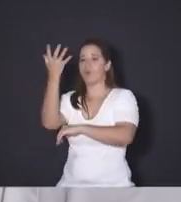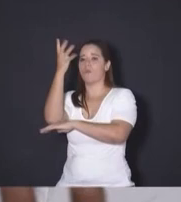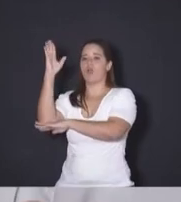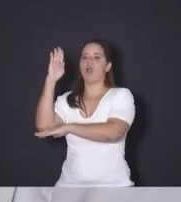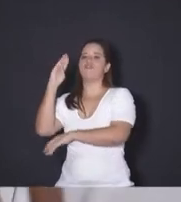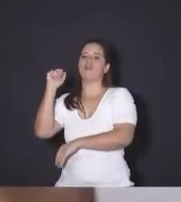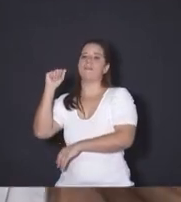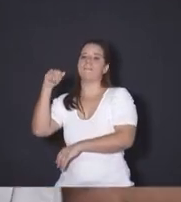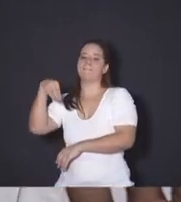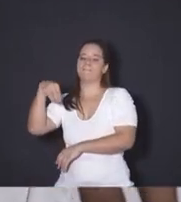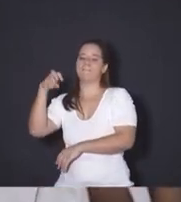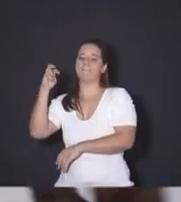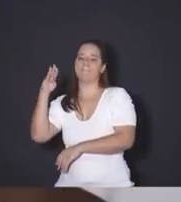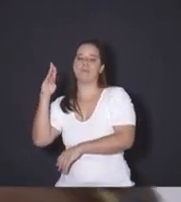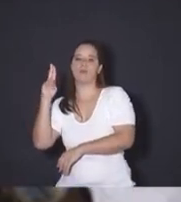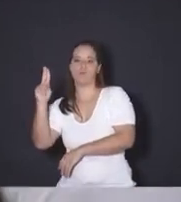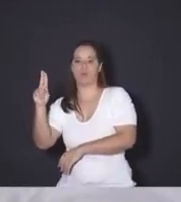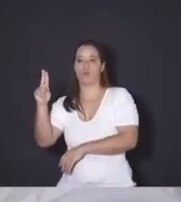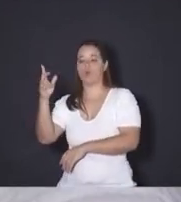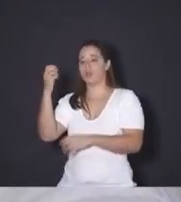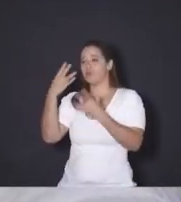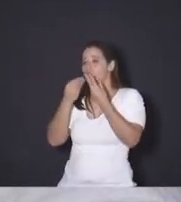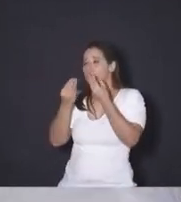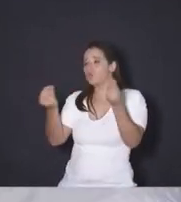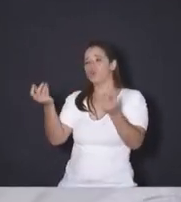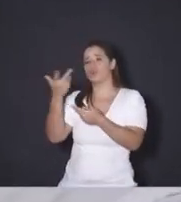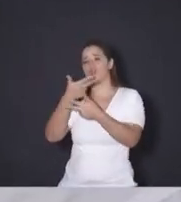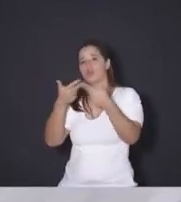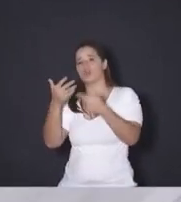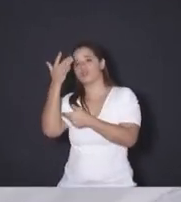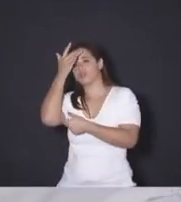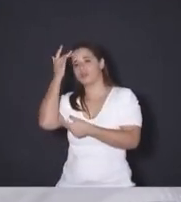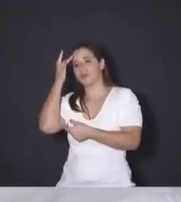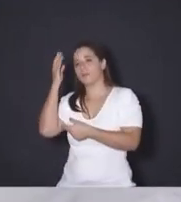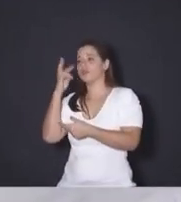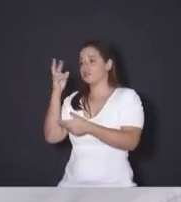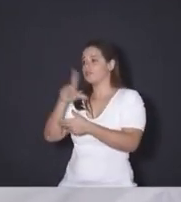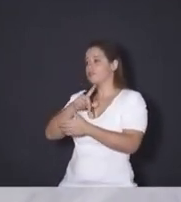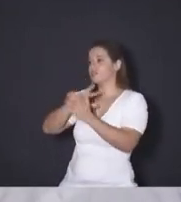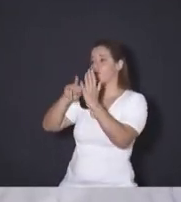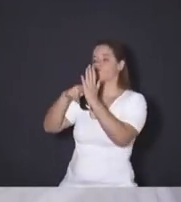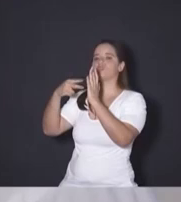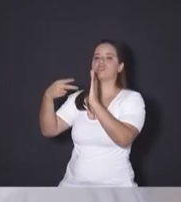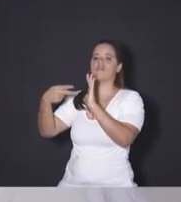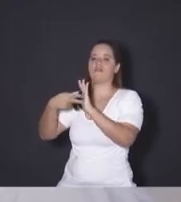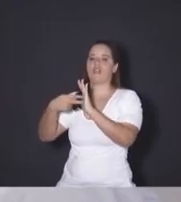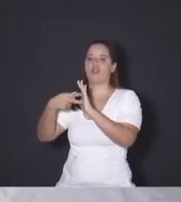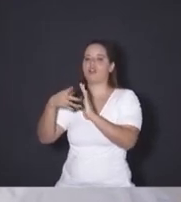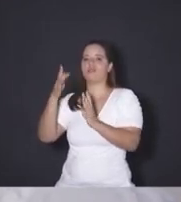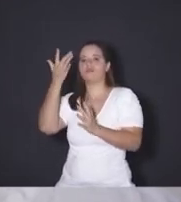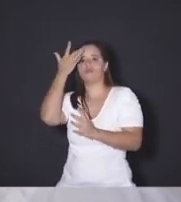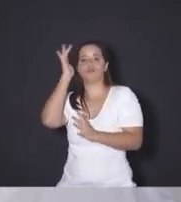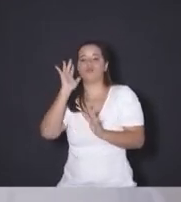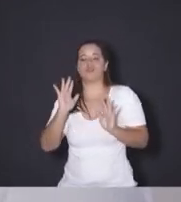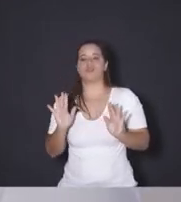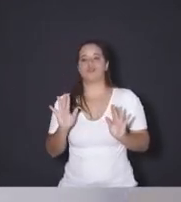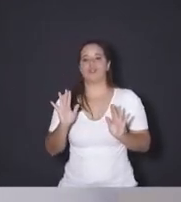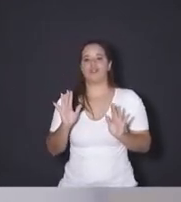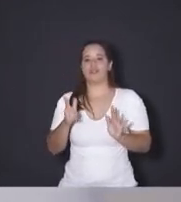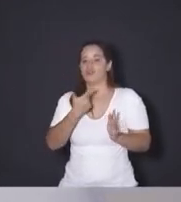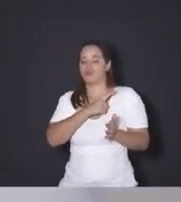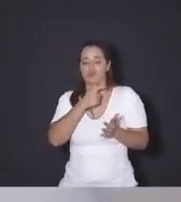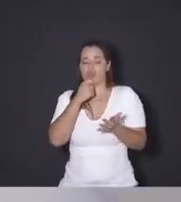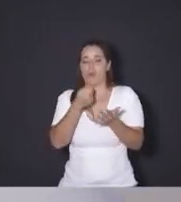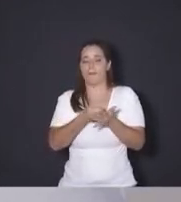então tem muita coisa nessa cidade o que as pessoas realmente acham bonito mas tem lá um significado que nem todo mundo sabe nem tem obrigação